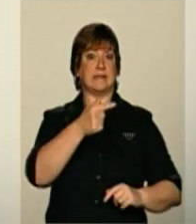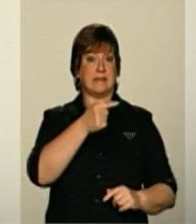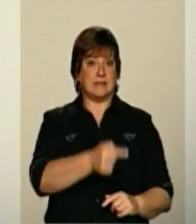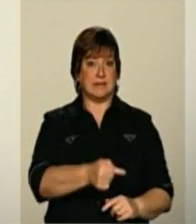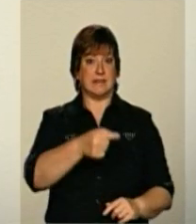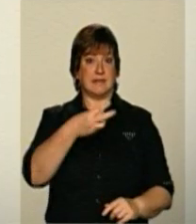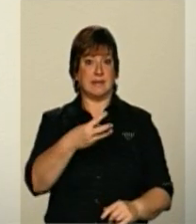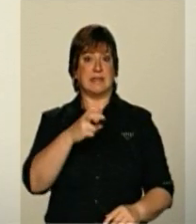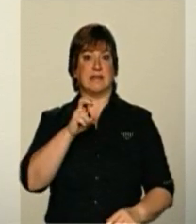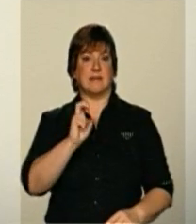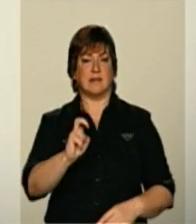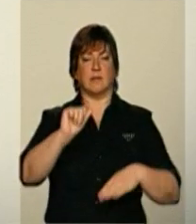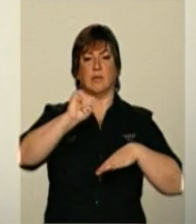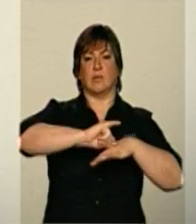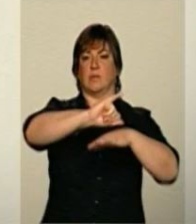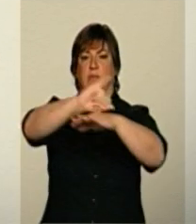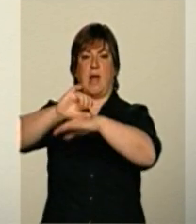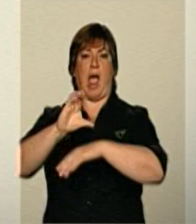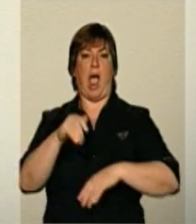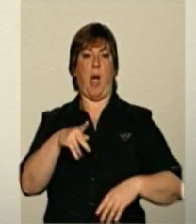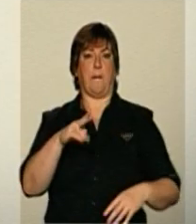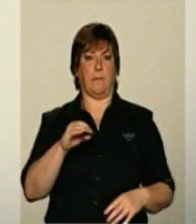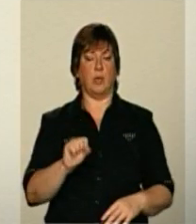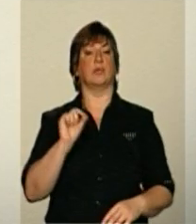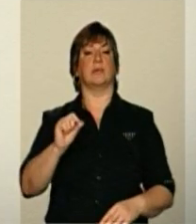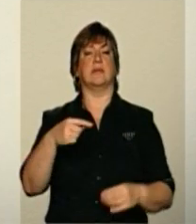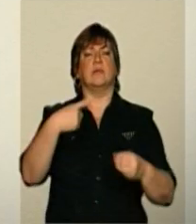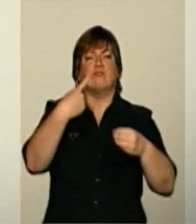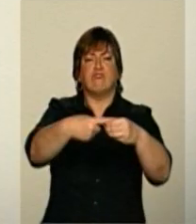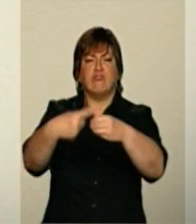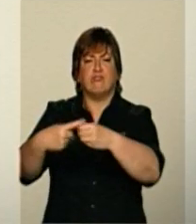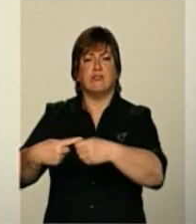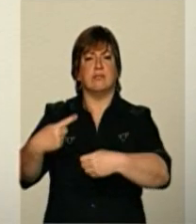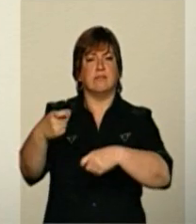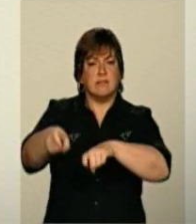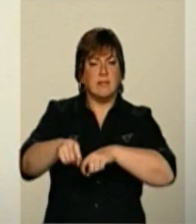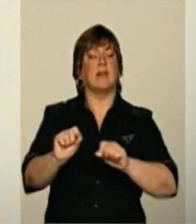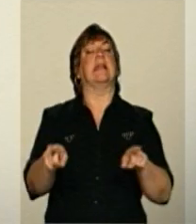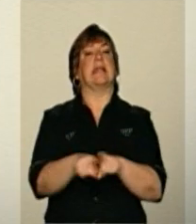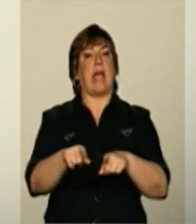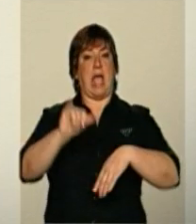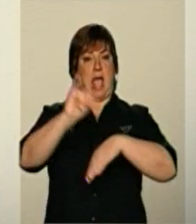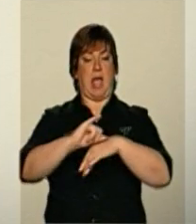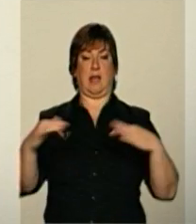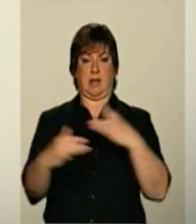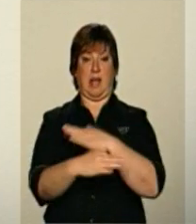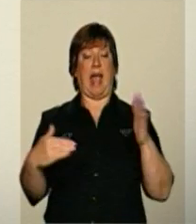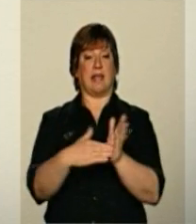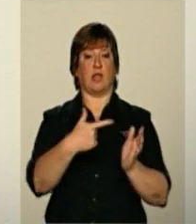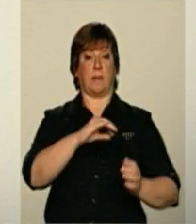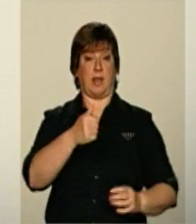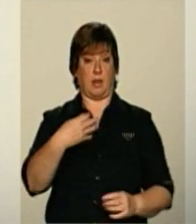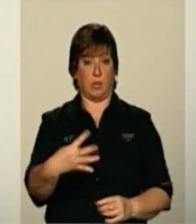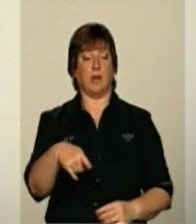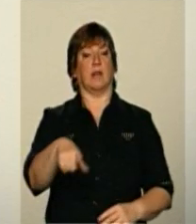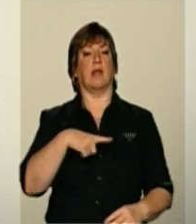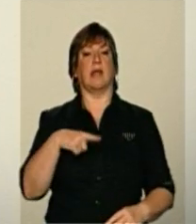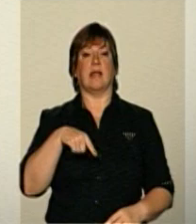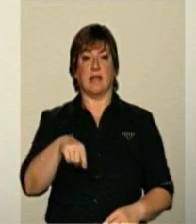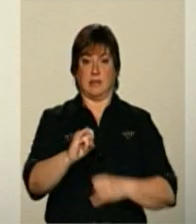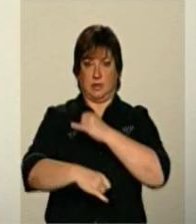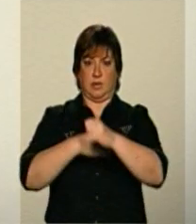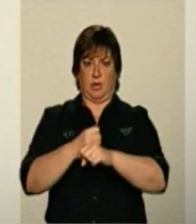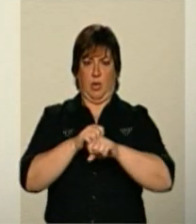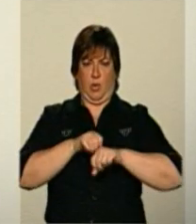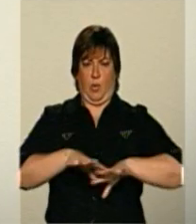735 Campos do interior e das capitais até 2014 com essa rede Luciano nós